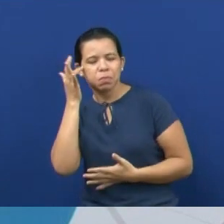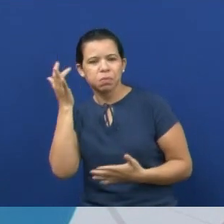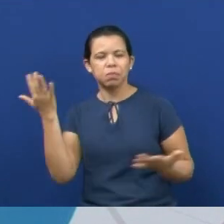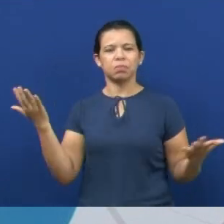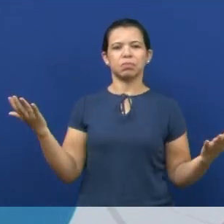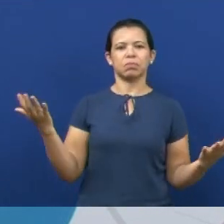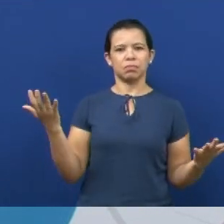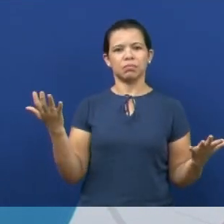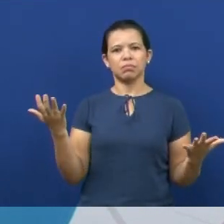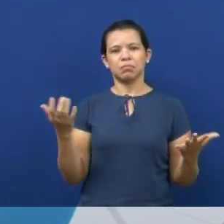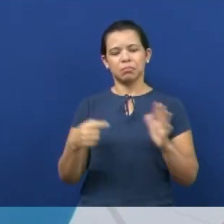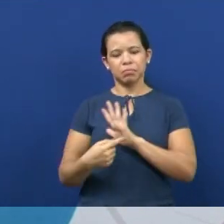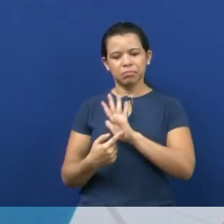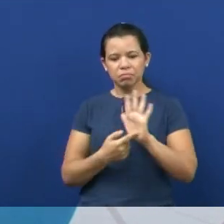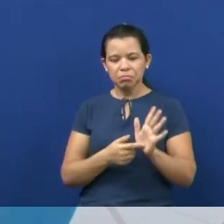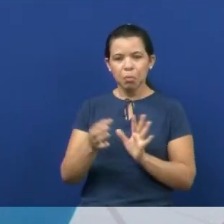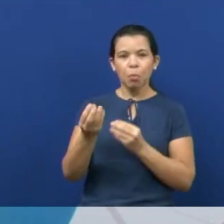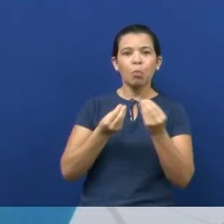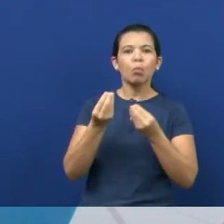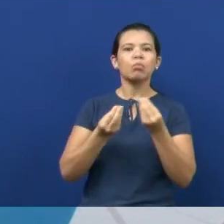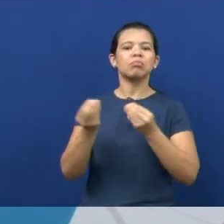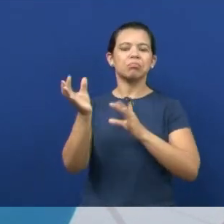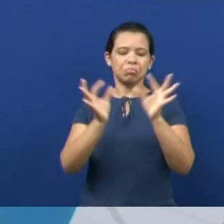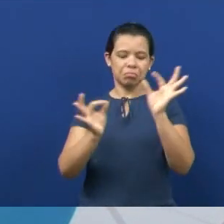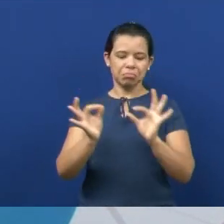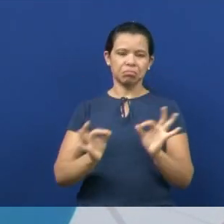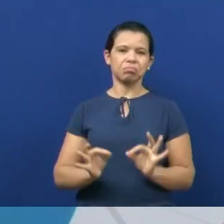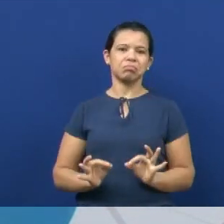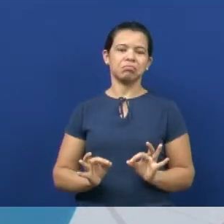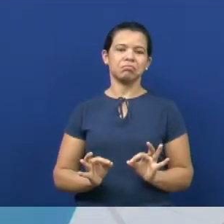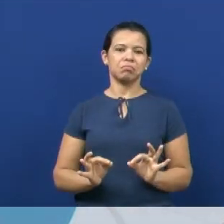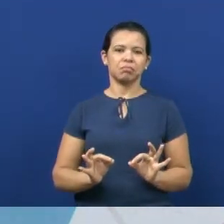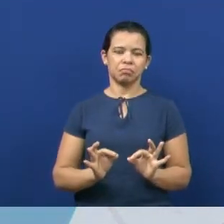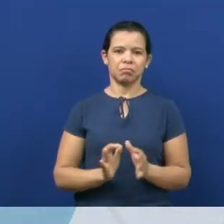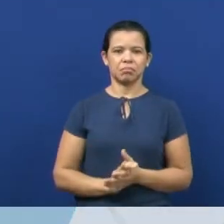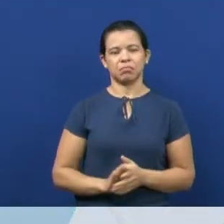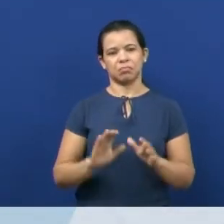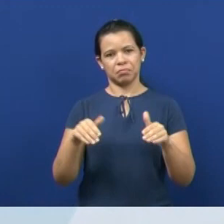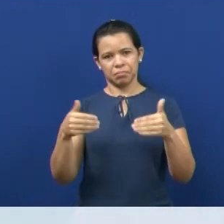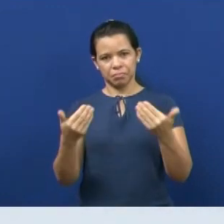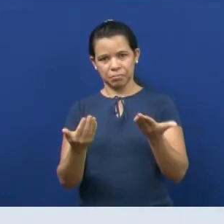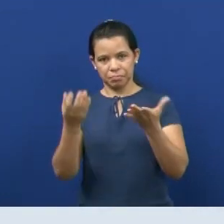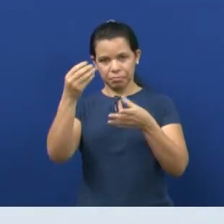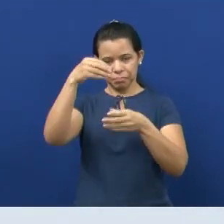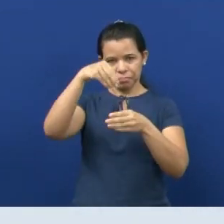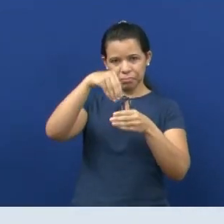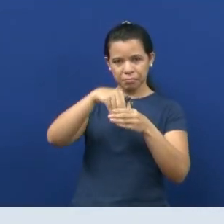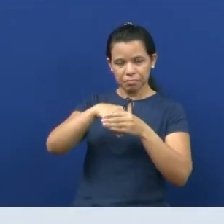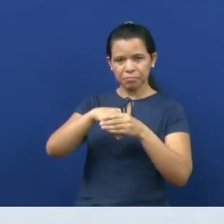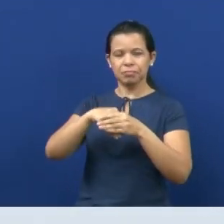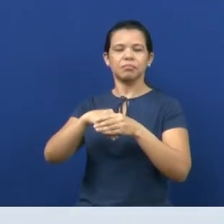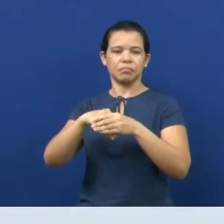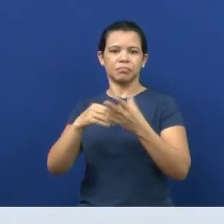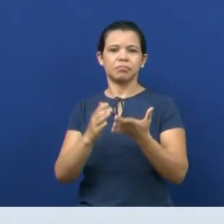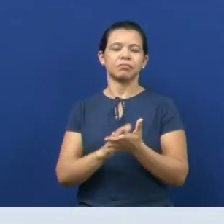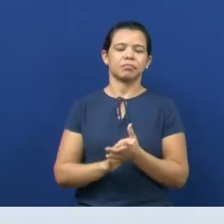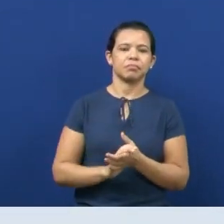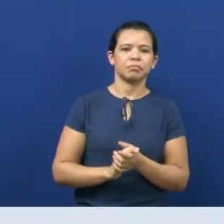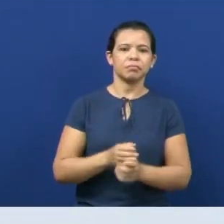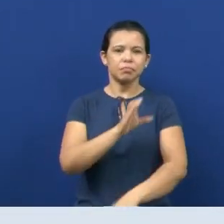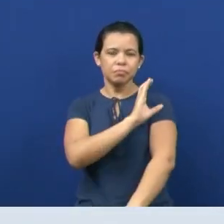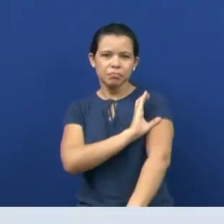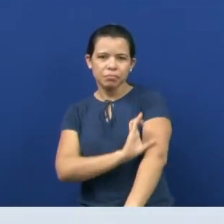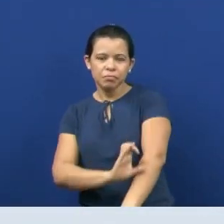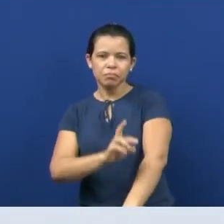foram estruturadas, tá? E aí, dentro dessas tradições religiosas, nós temos as tradições que